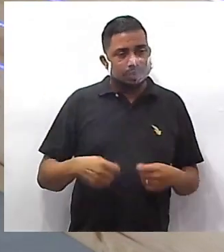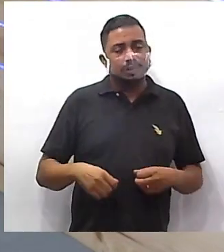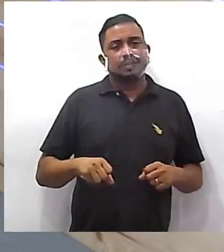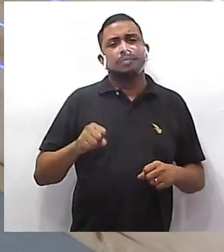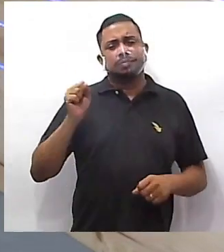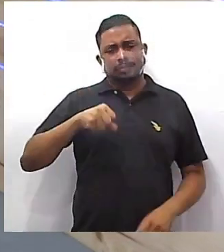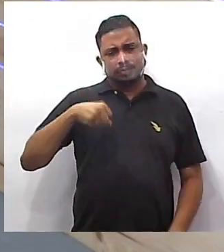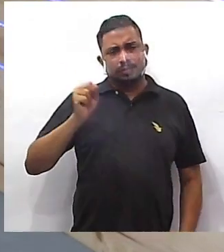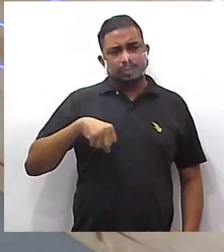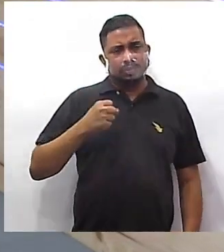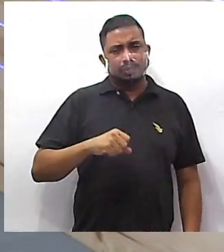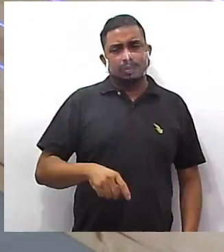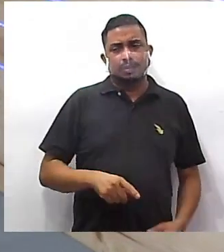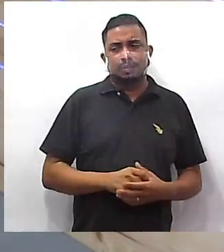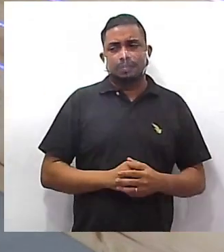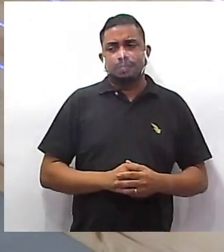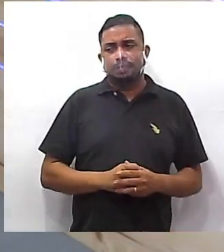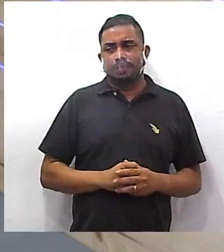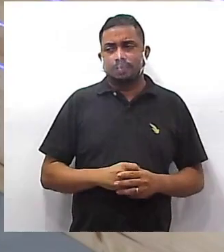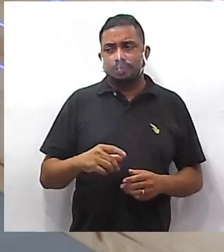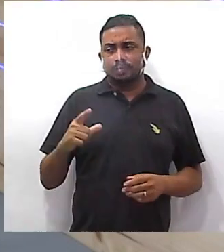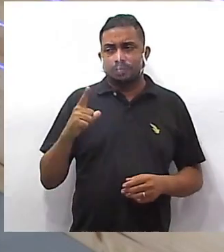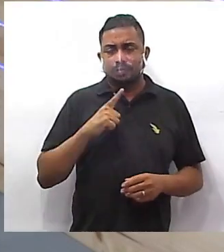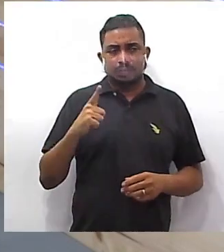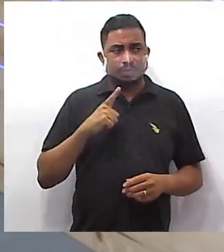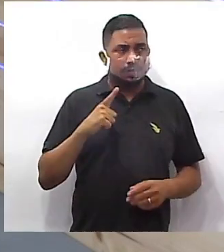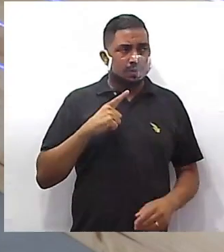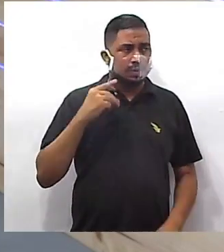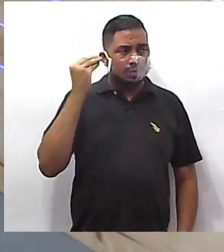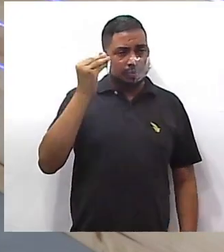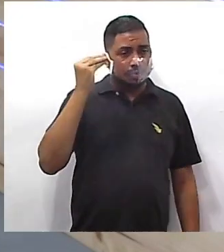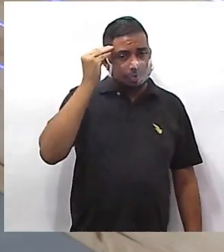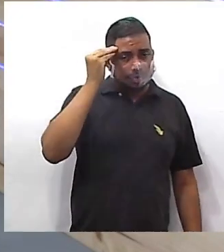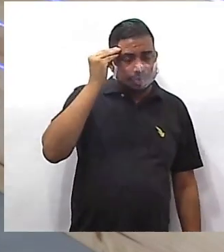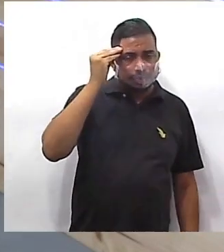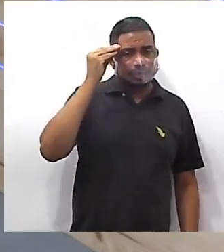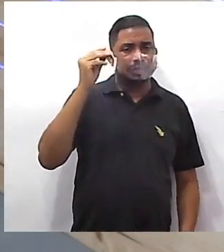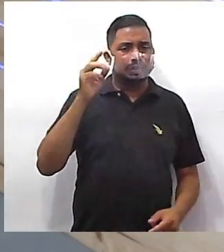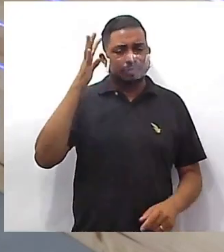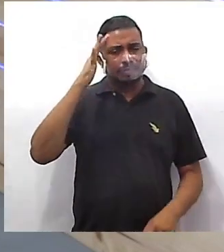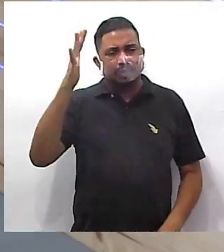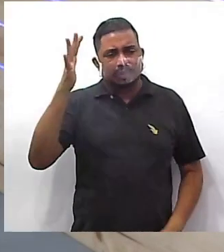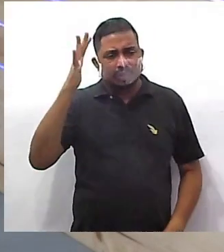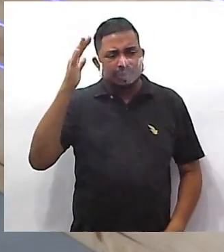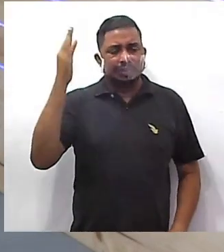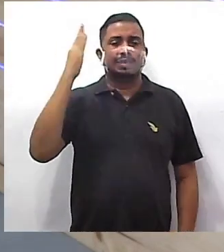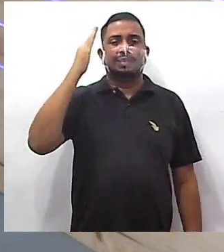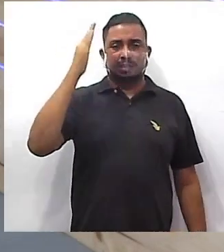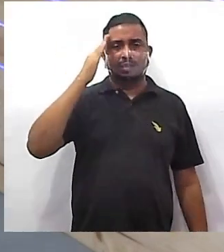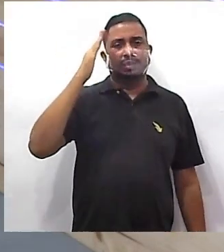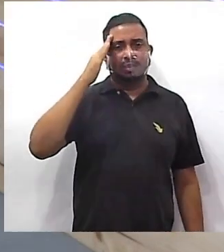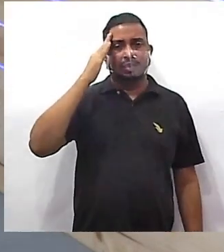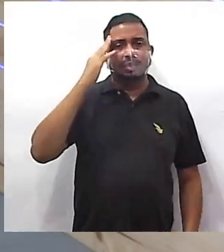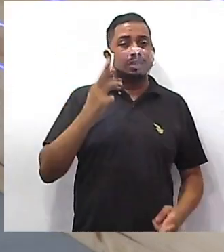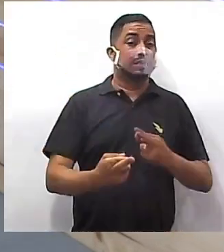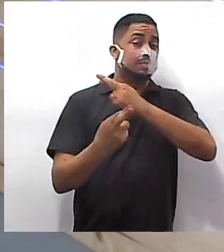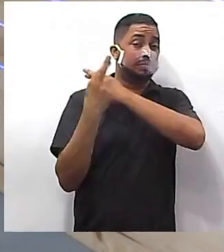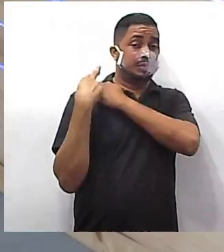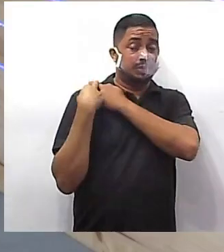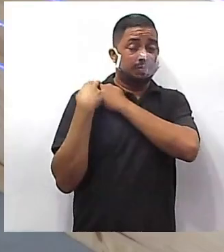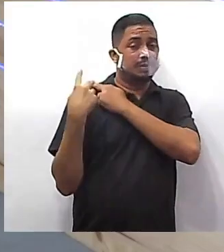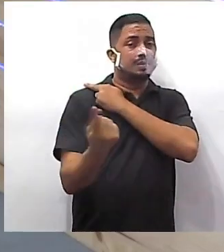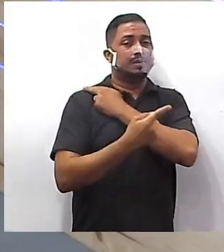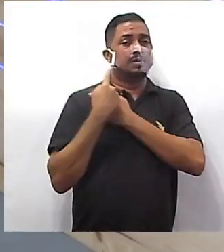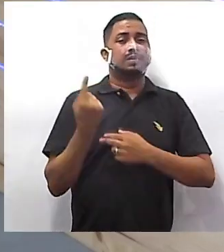realmente tomar posturas, né? Isso. Ter uma consciência, raciocínio de entender a nossa responsabilidade com a nossa